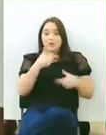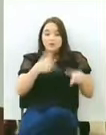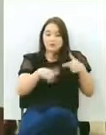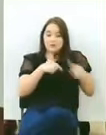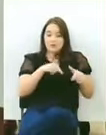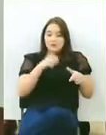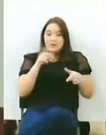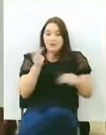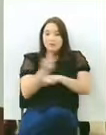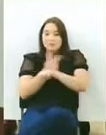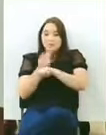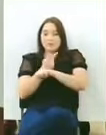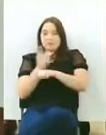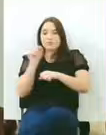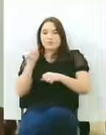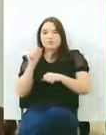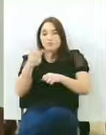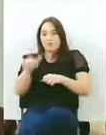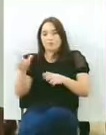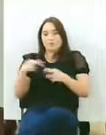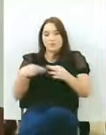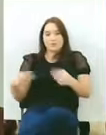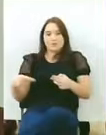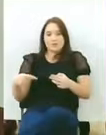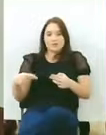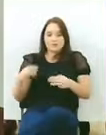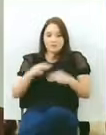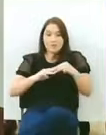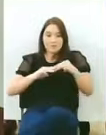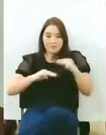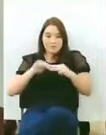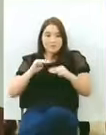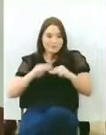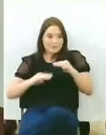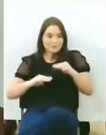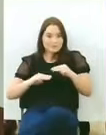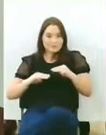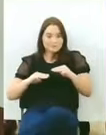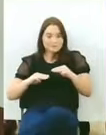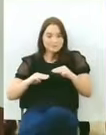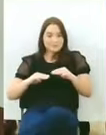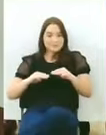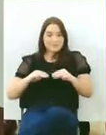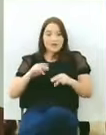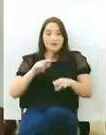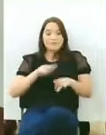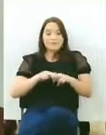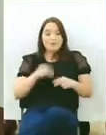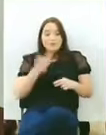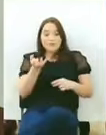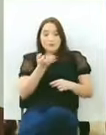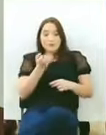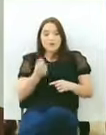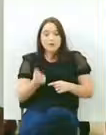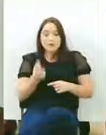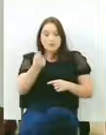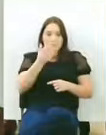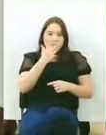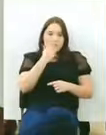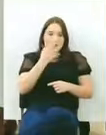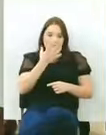trabalhar buscando benefícios próprios, principalmente materiais, por meio de um